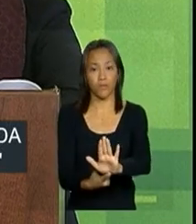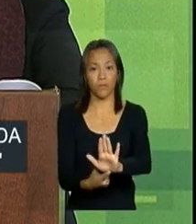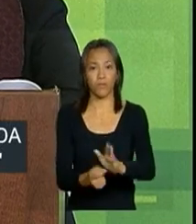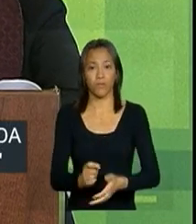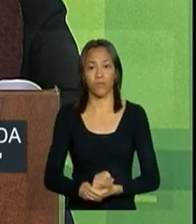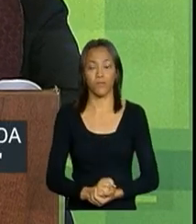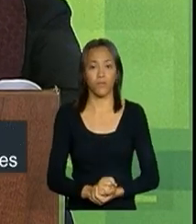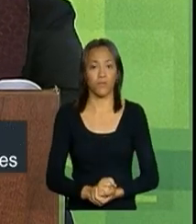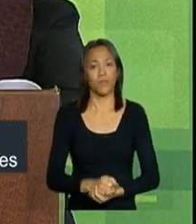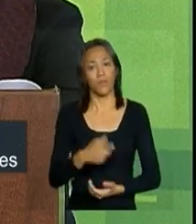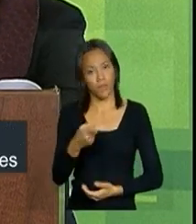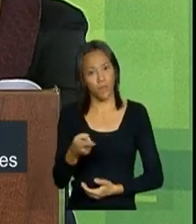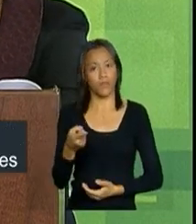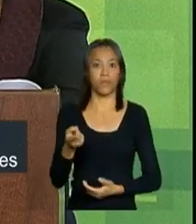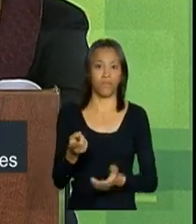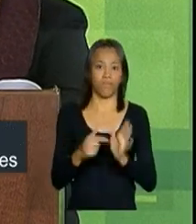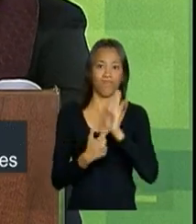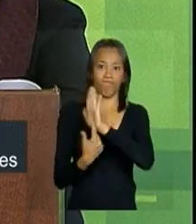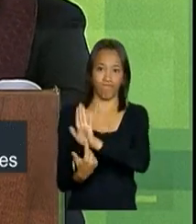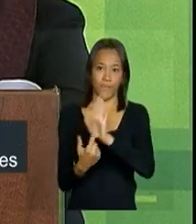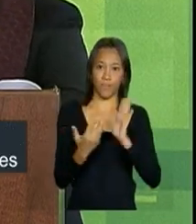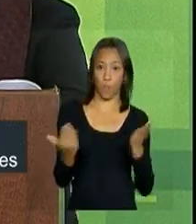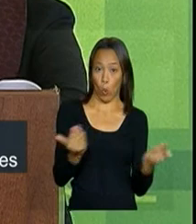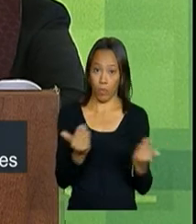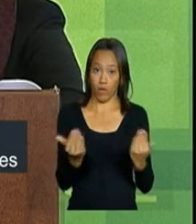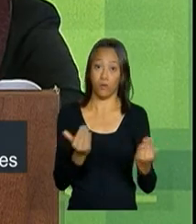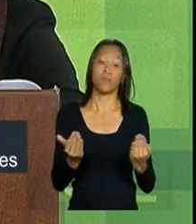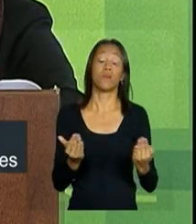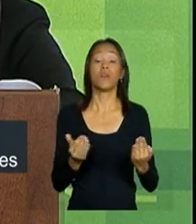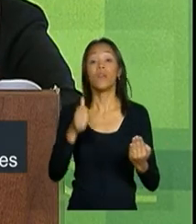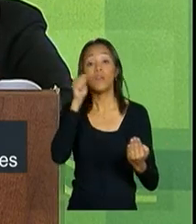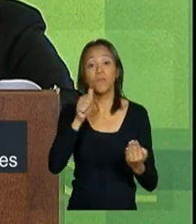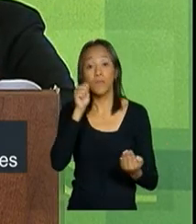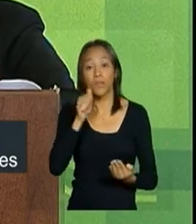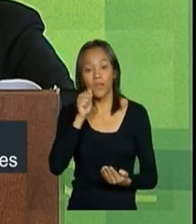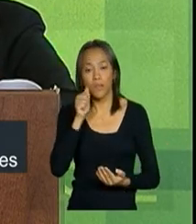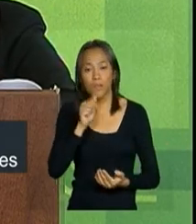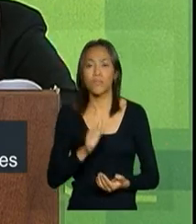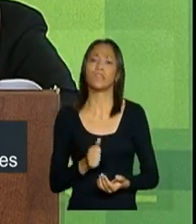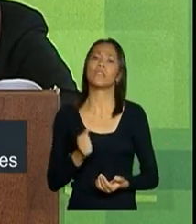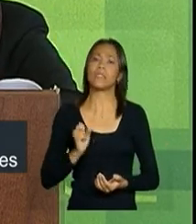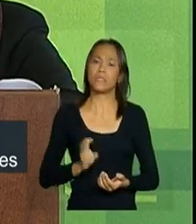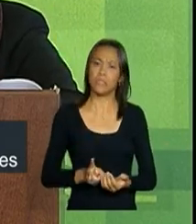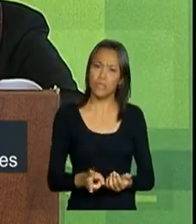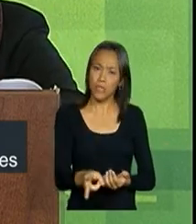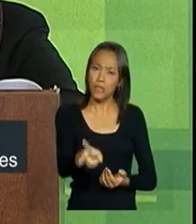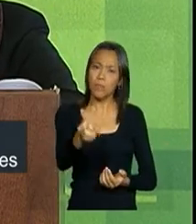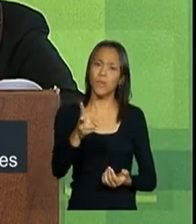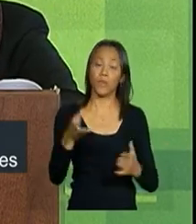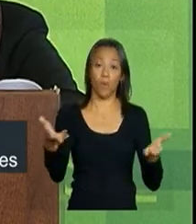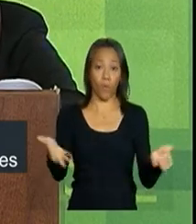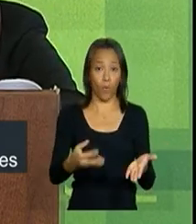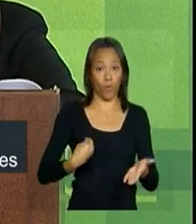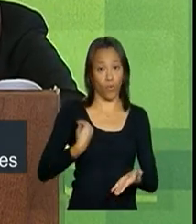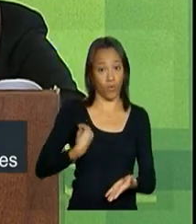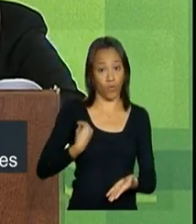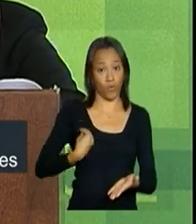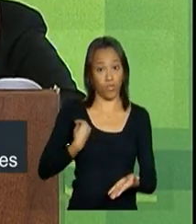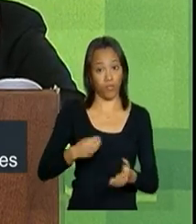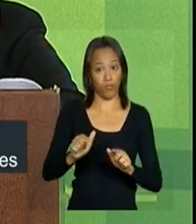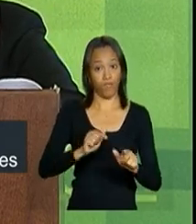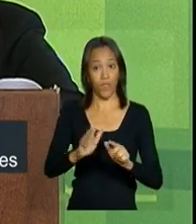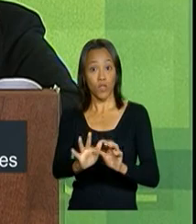parte que Apesar deste quadro que as mulheres são protagonistas de um presente e de um